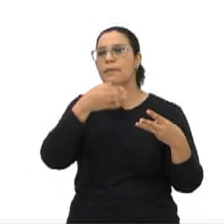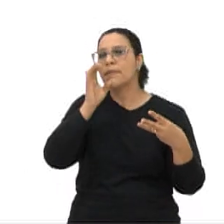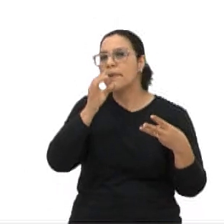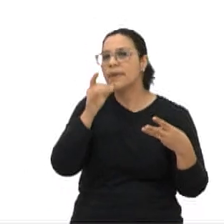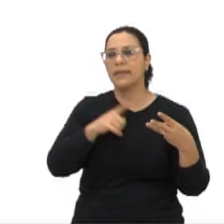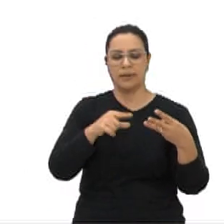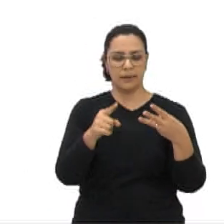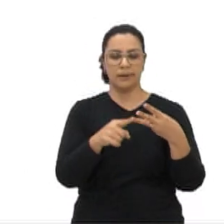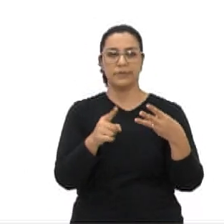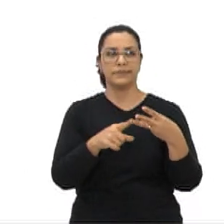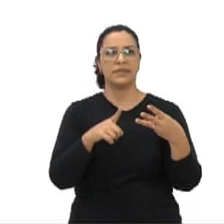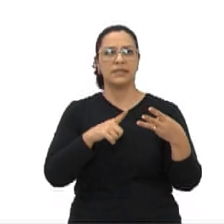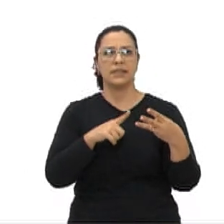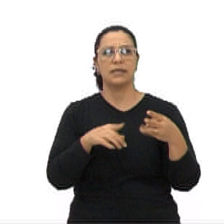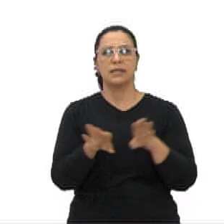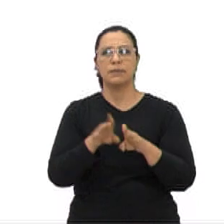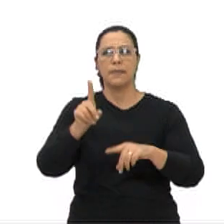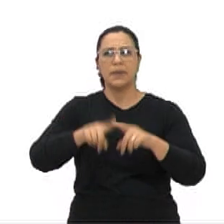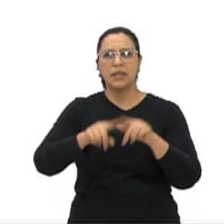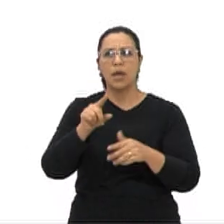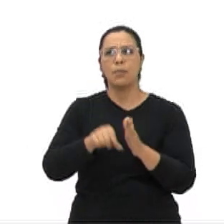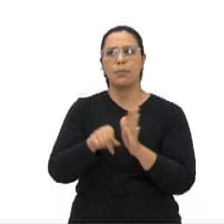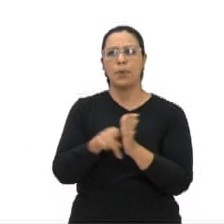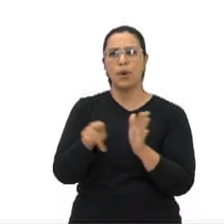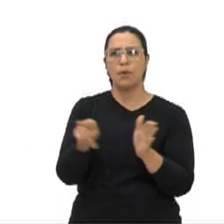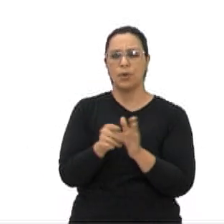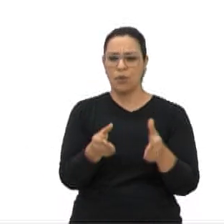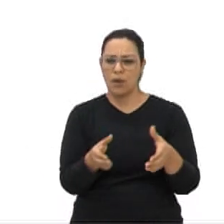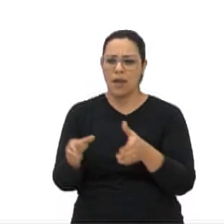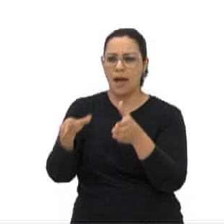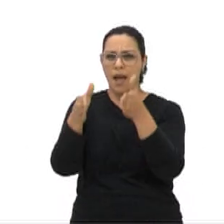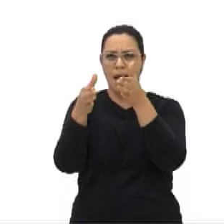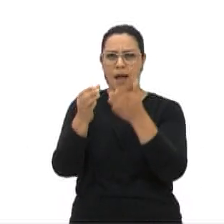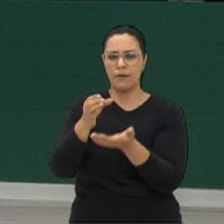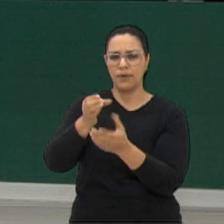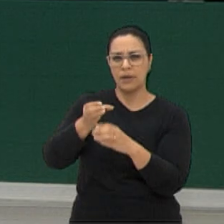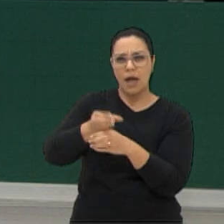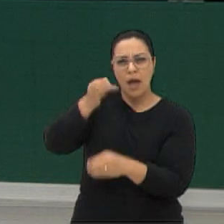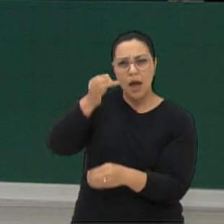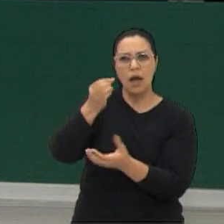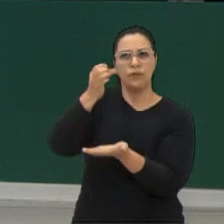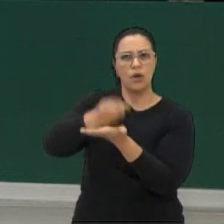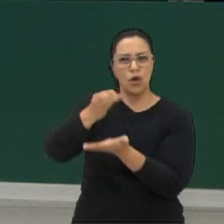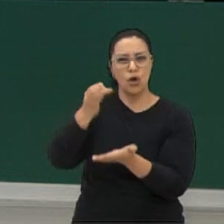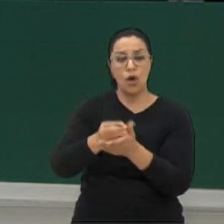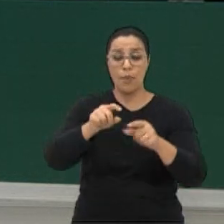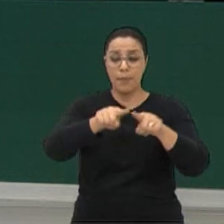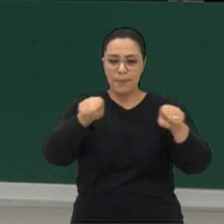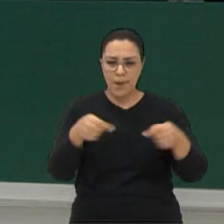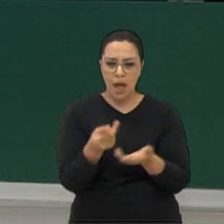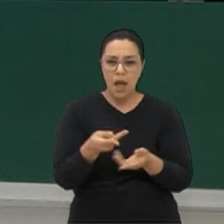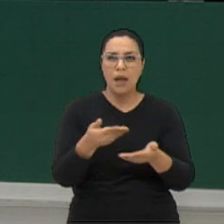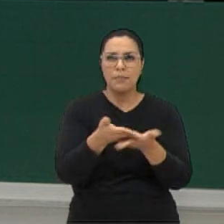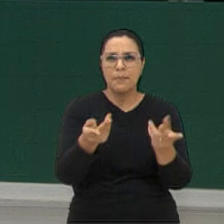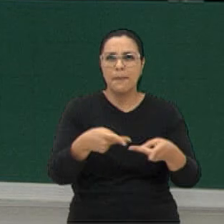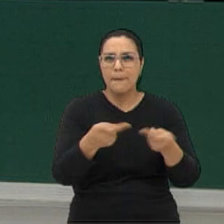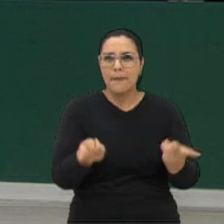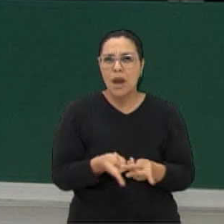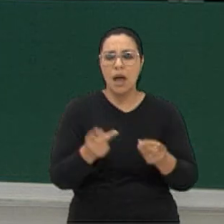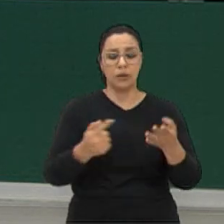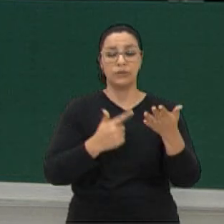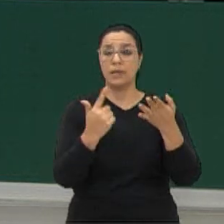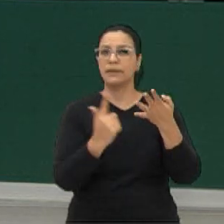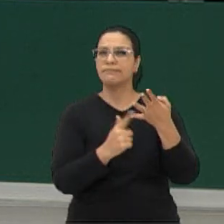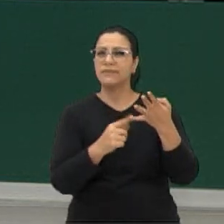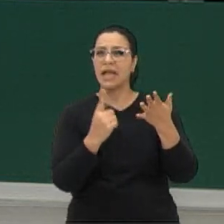dizer, vai ter objetos como vasilhames, garrafas, essas coisas, né? Louças também, nós vamos ver